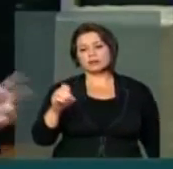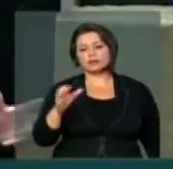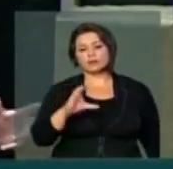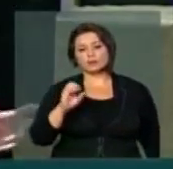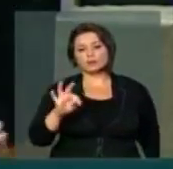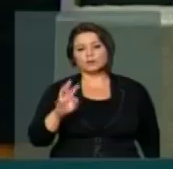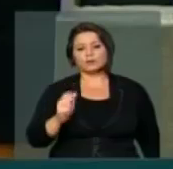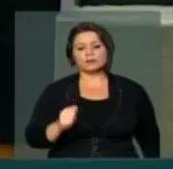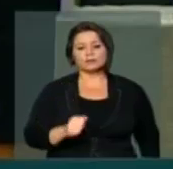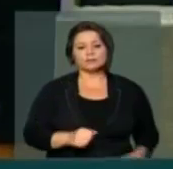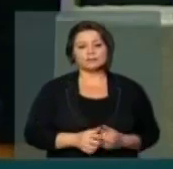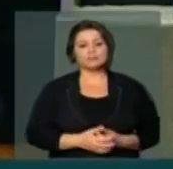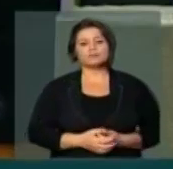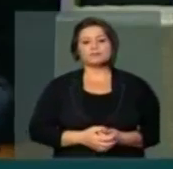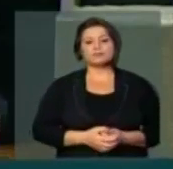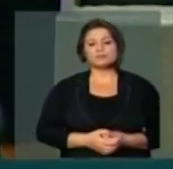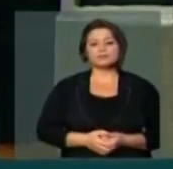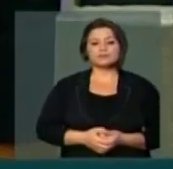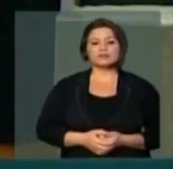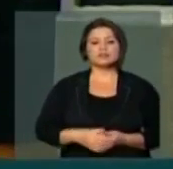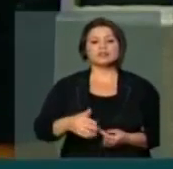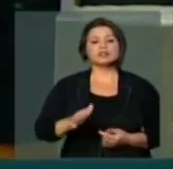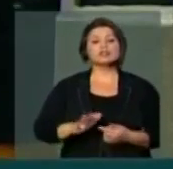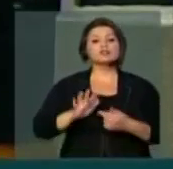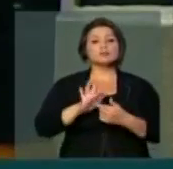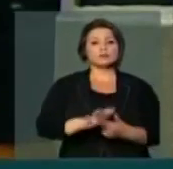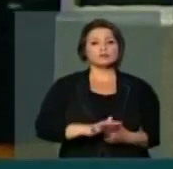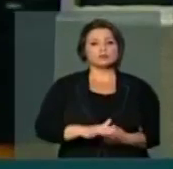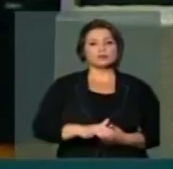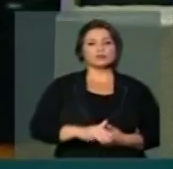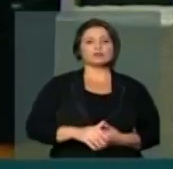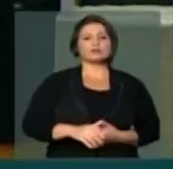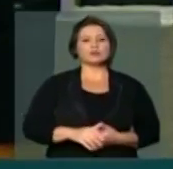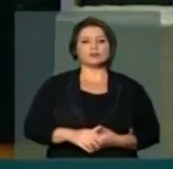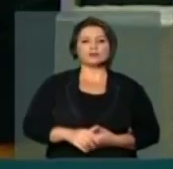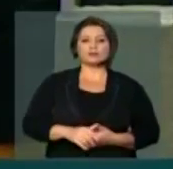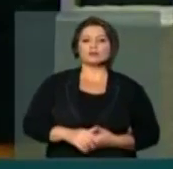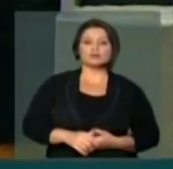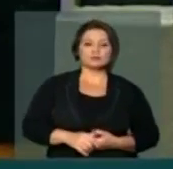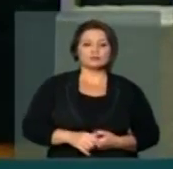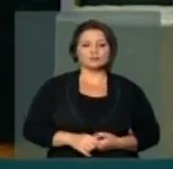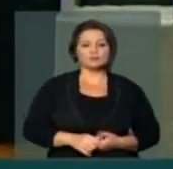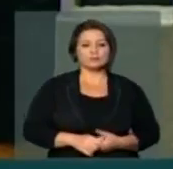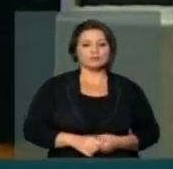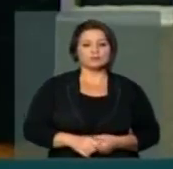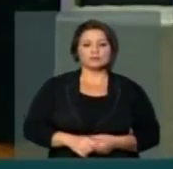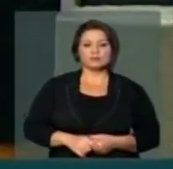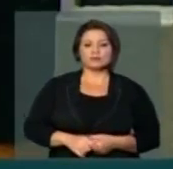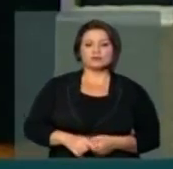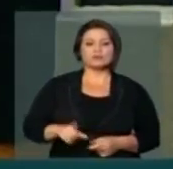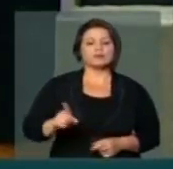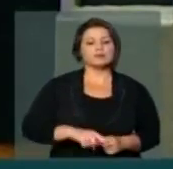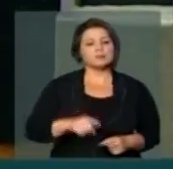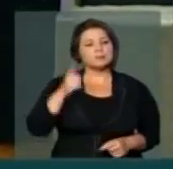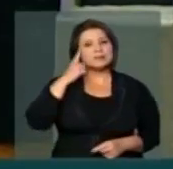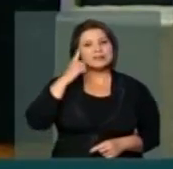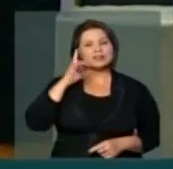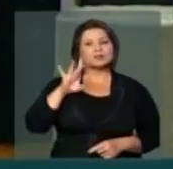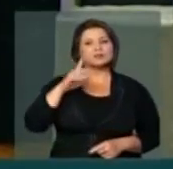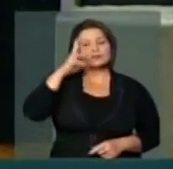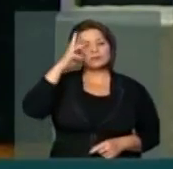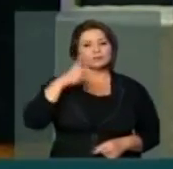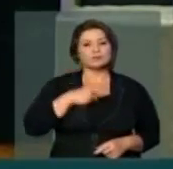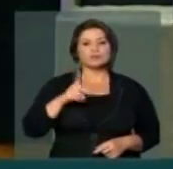Foi exatamente a demonstração que essa não deveria ser uma ação